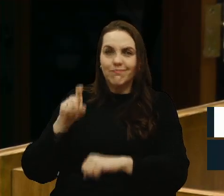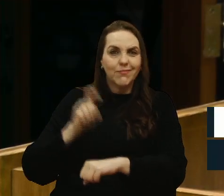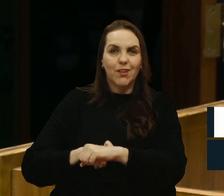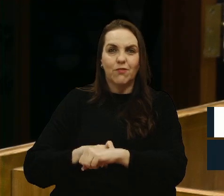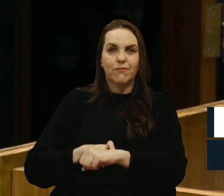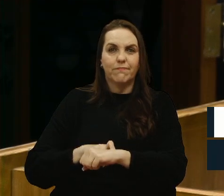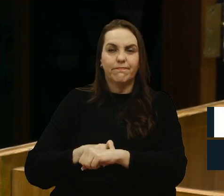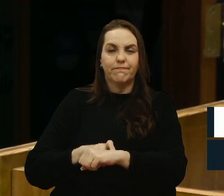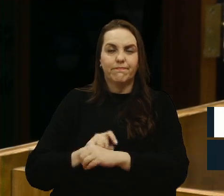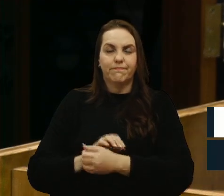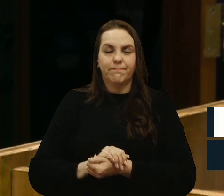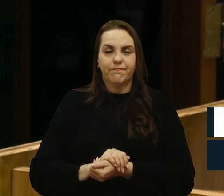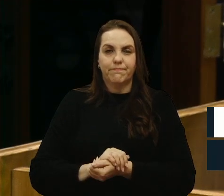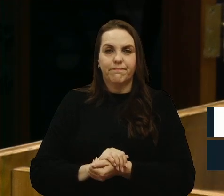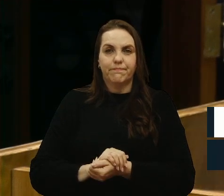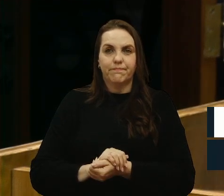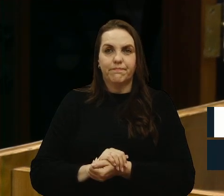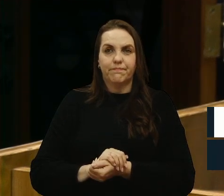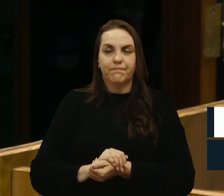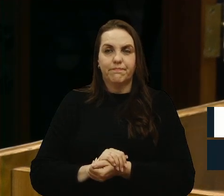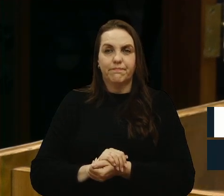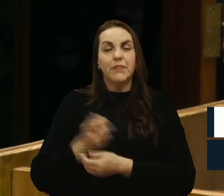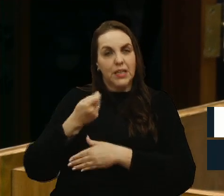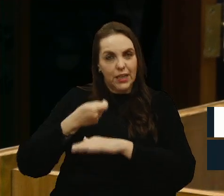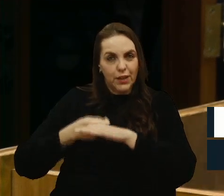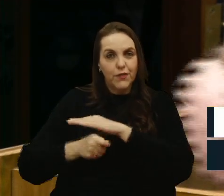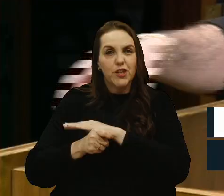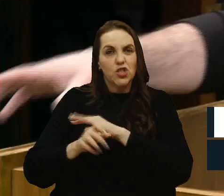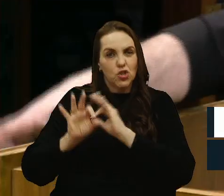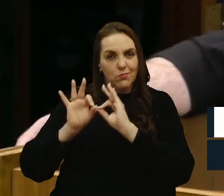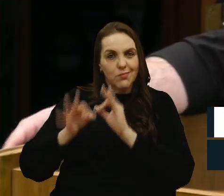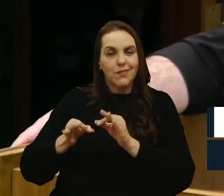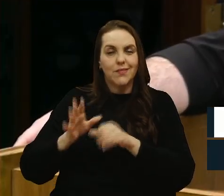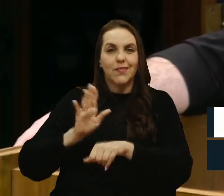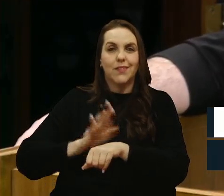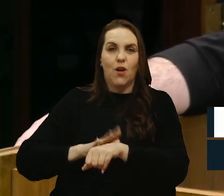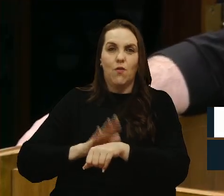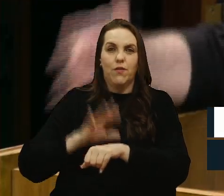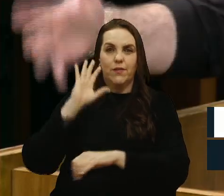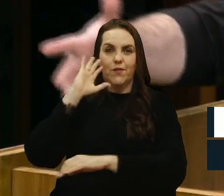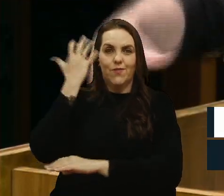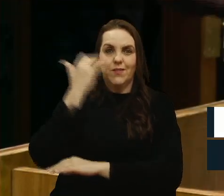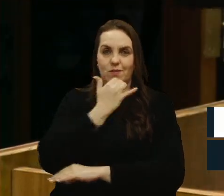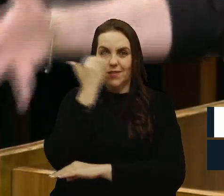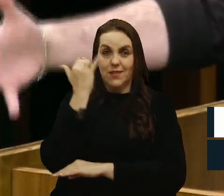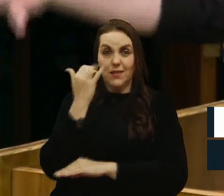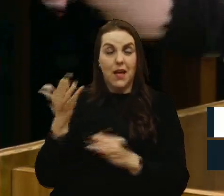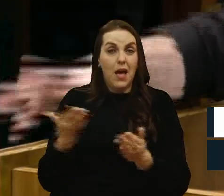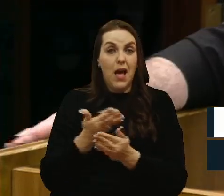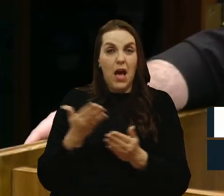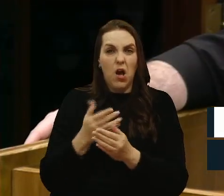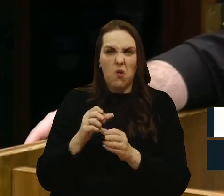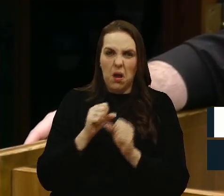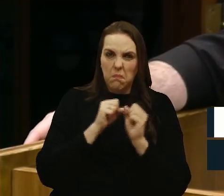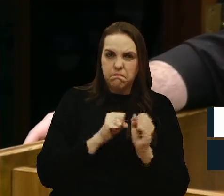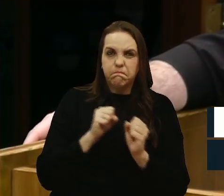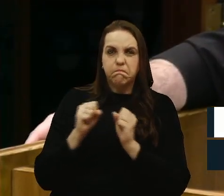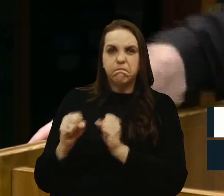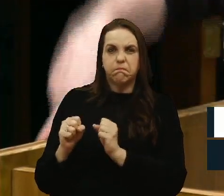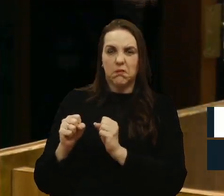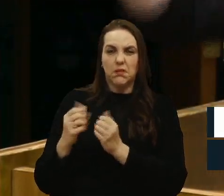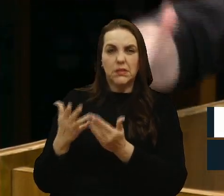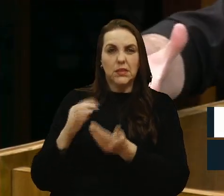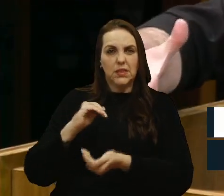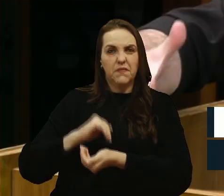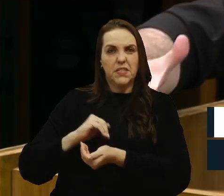Investiram de imediato. E agora está uma potência em termos de proteção e defesa